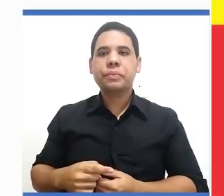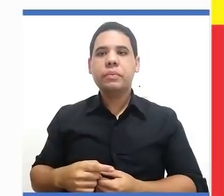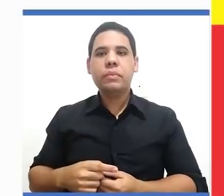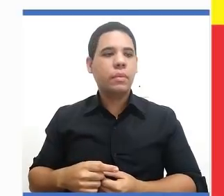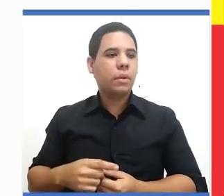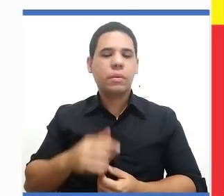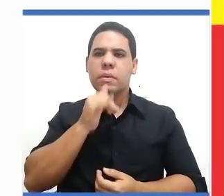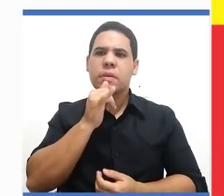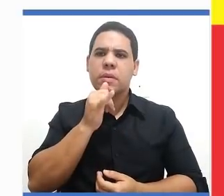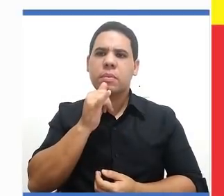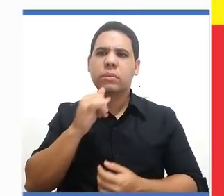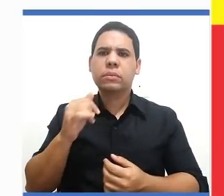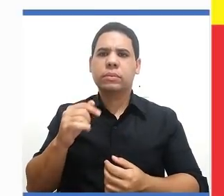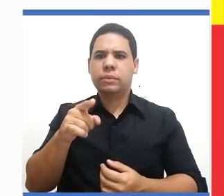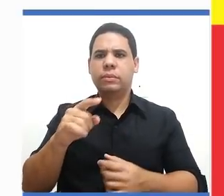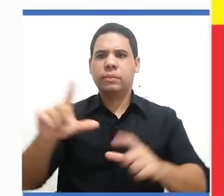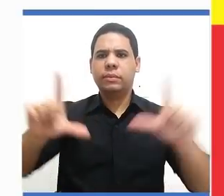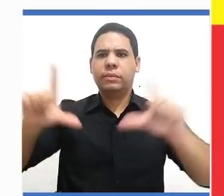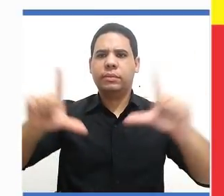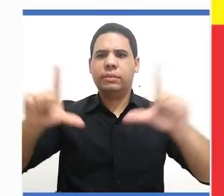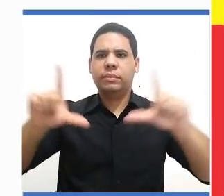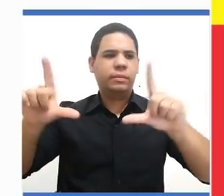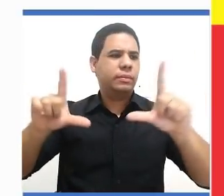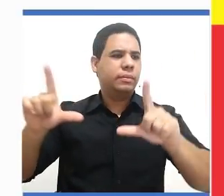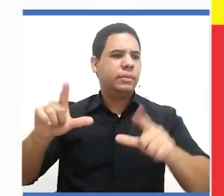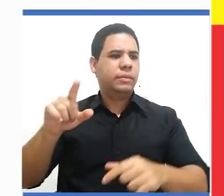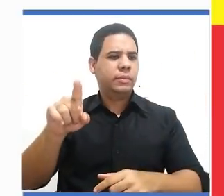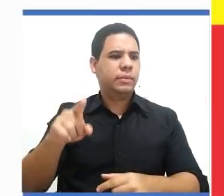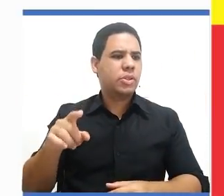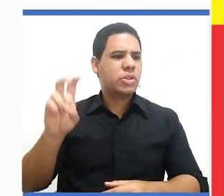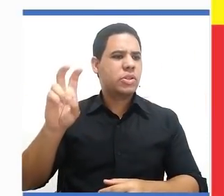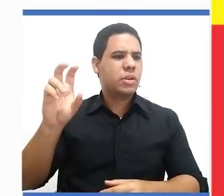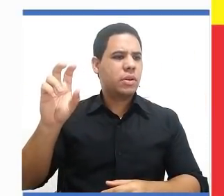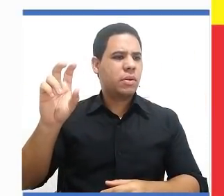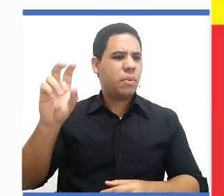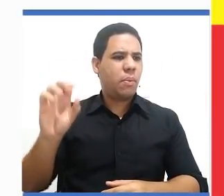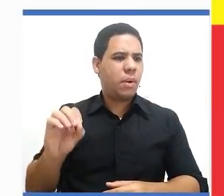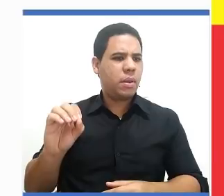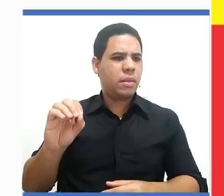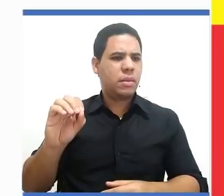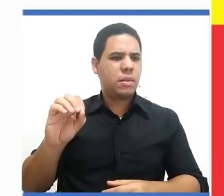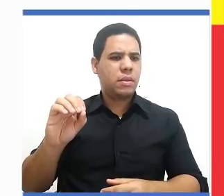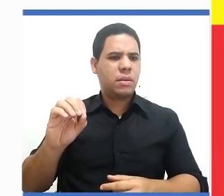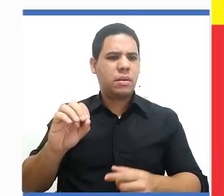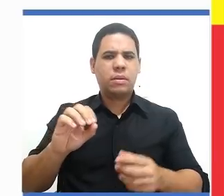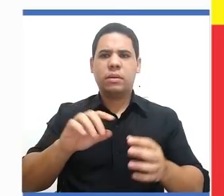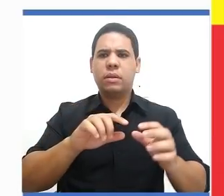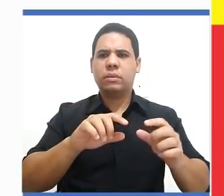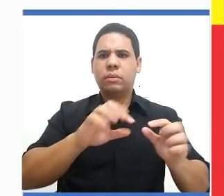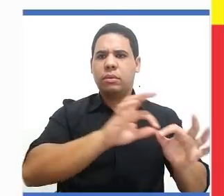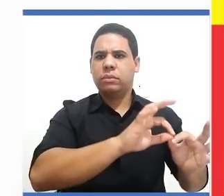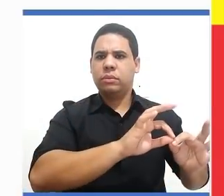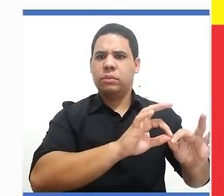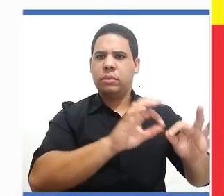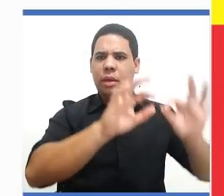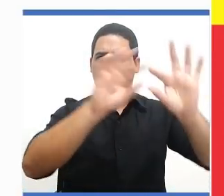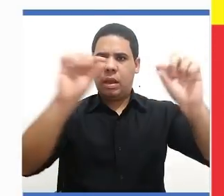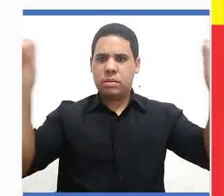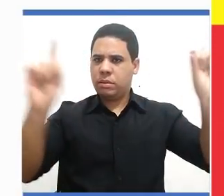50 polegadas mede na sua diagonal quantos centímetros? Veja aí essa imagem. Vê